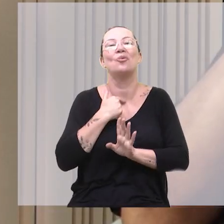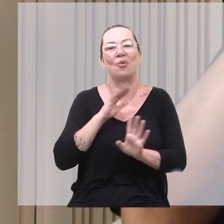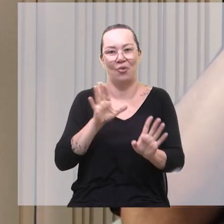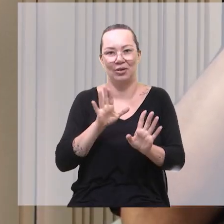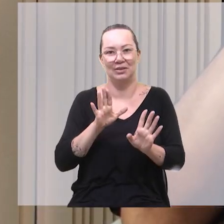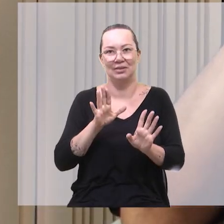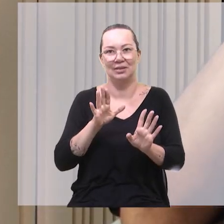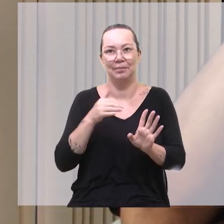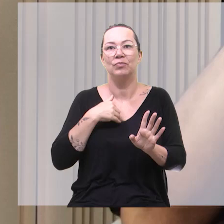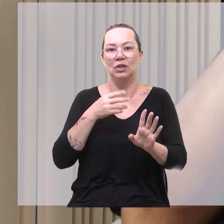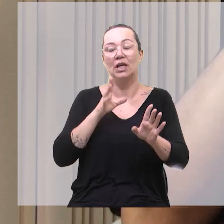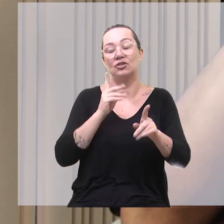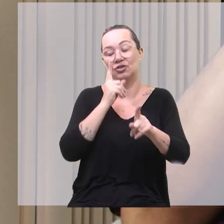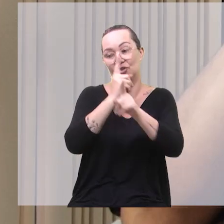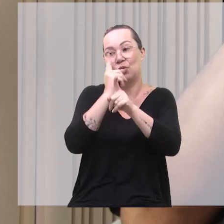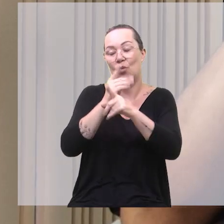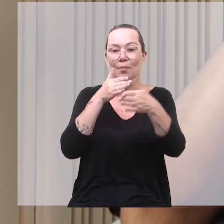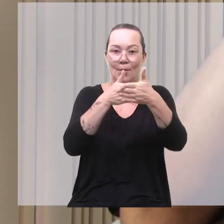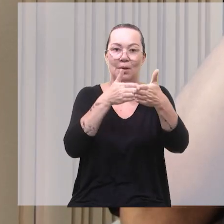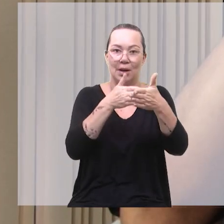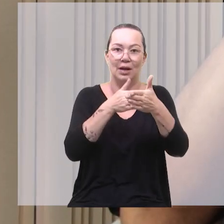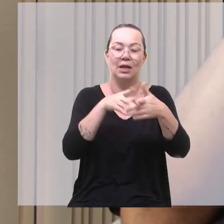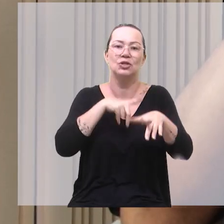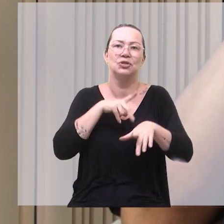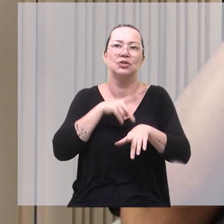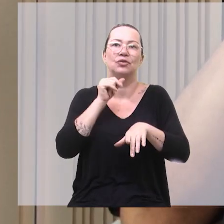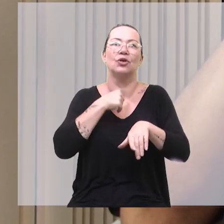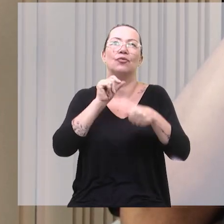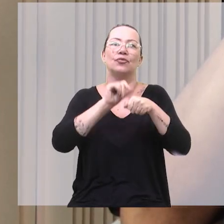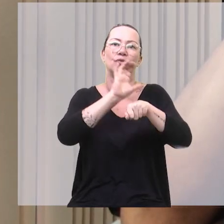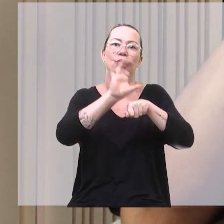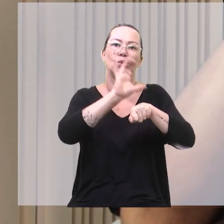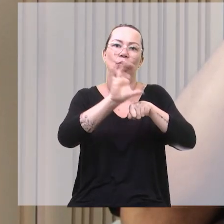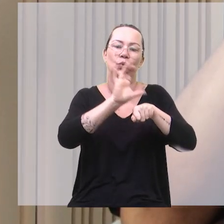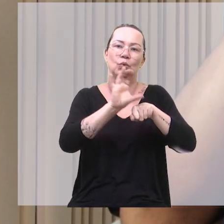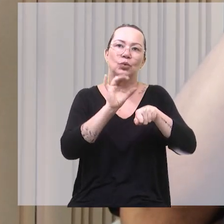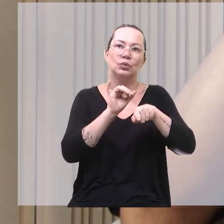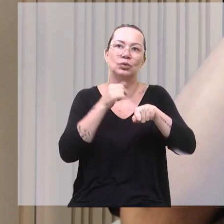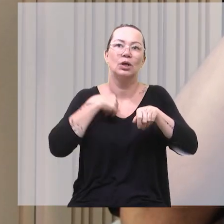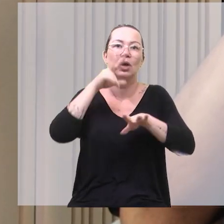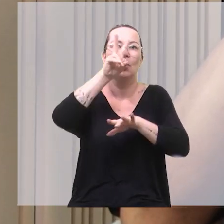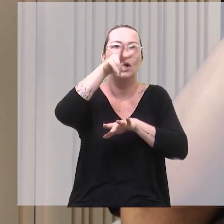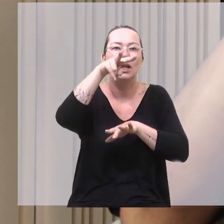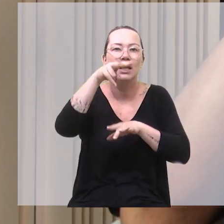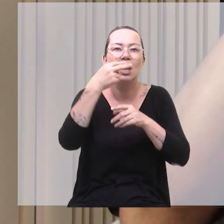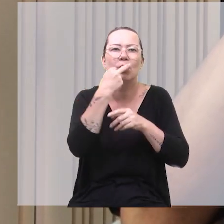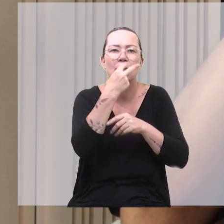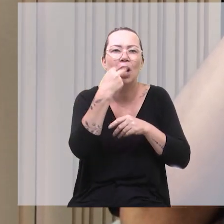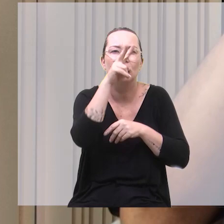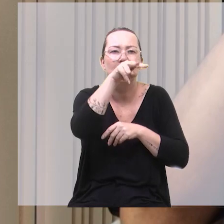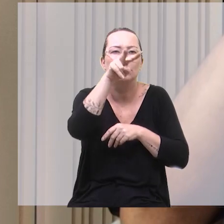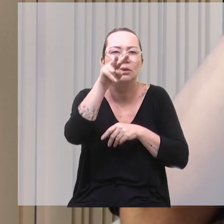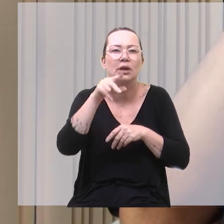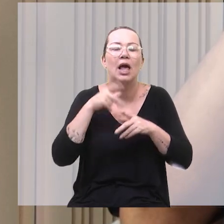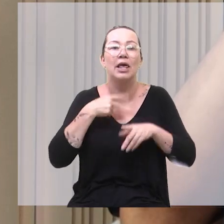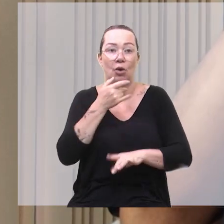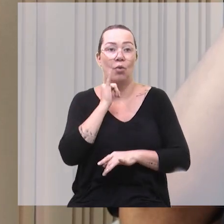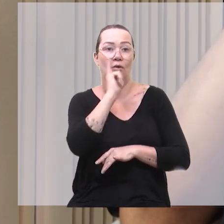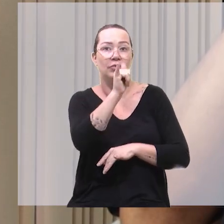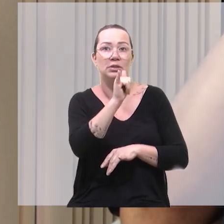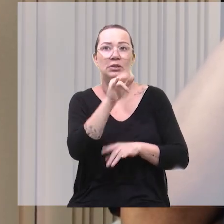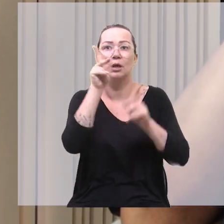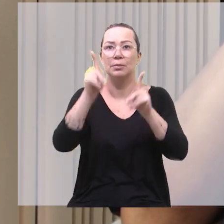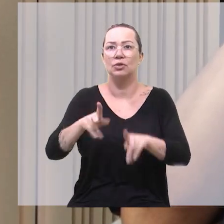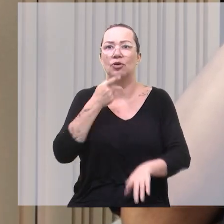gostam. E a gente encontra essas barreiras. Eu tive agora num curso, e aonde eu li os lábios, eu falei,